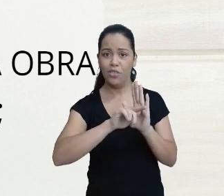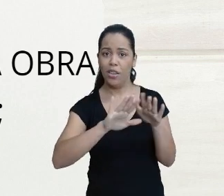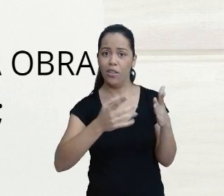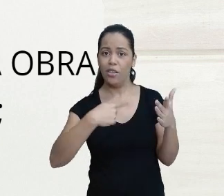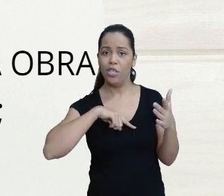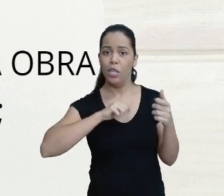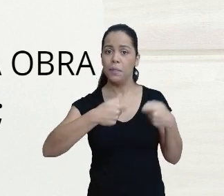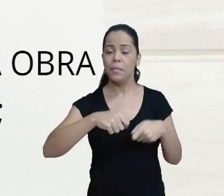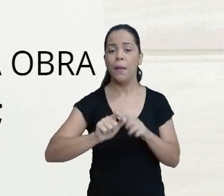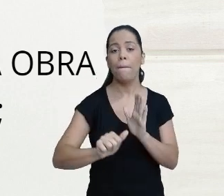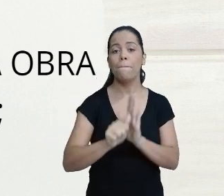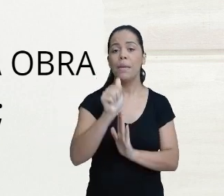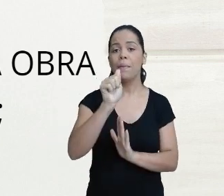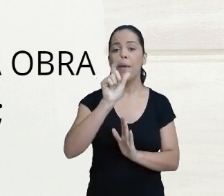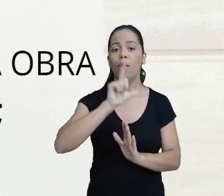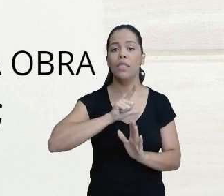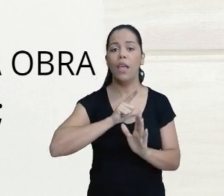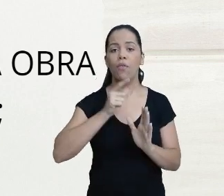informação.